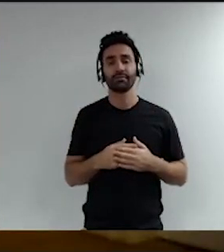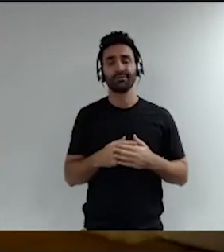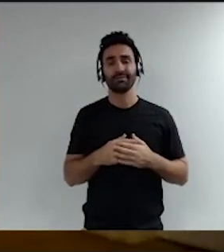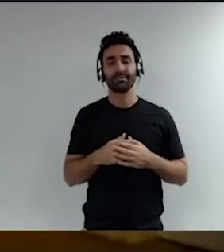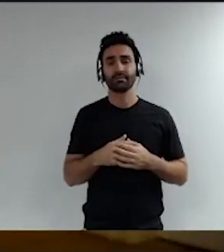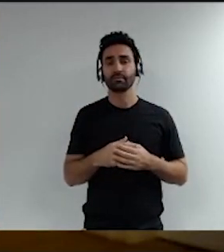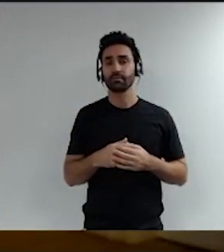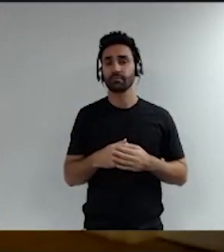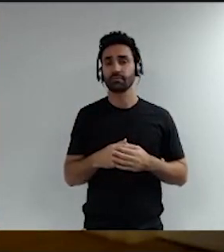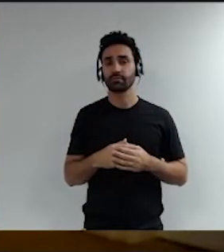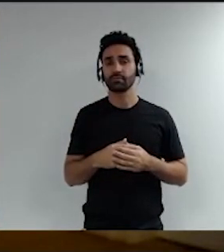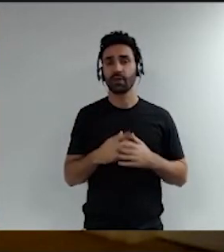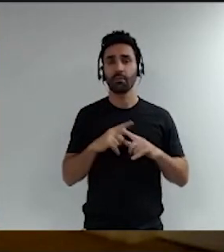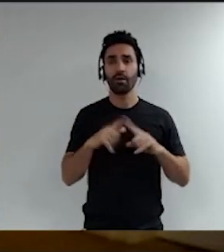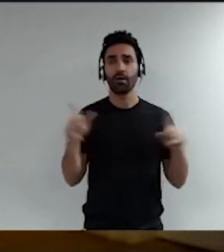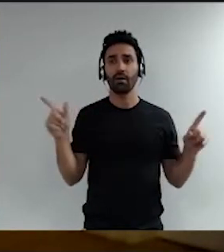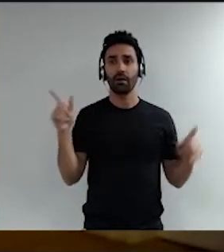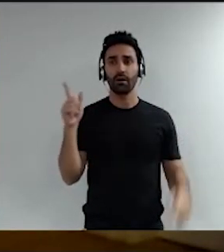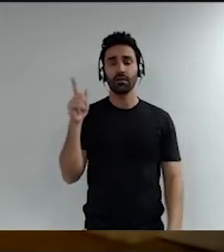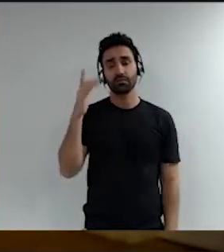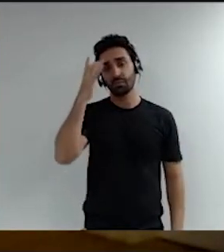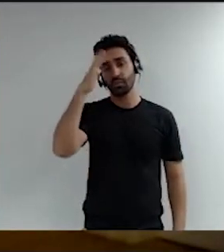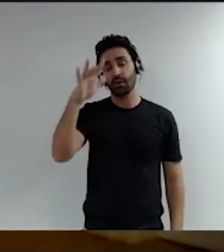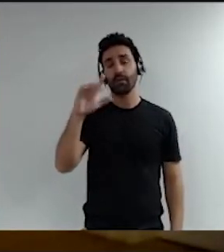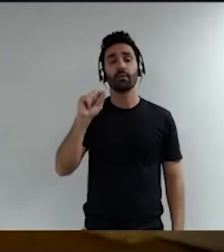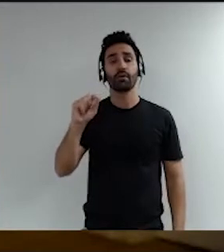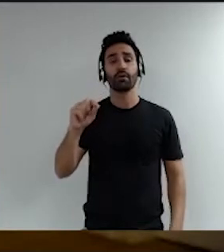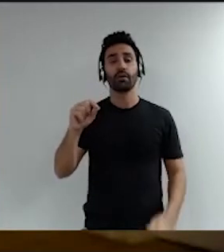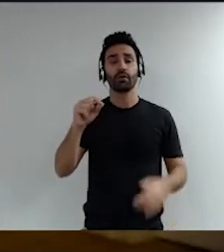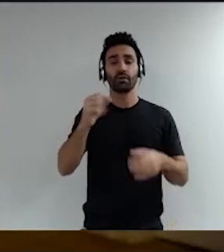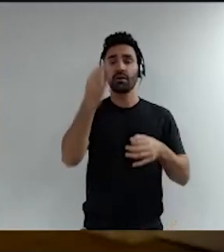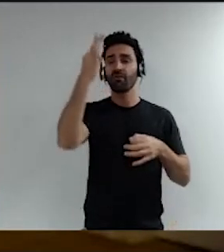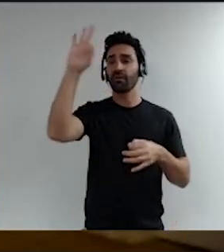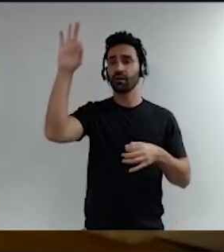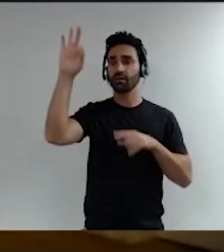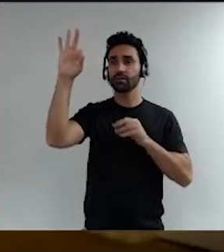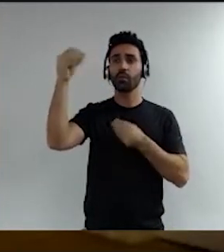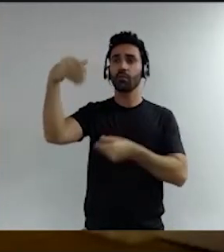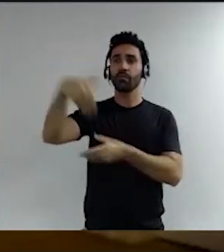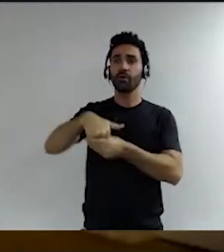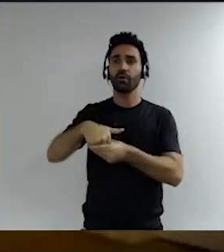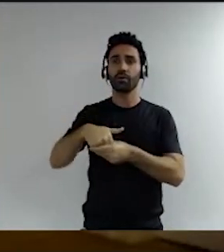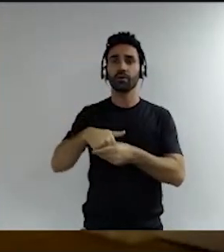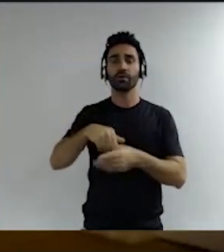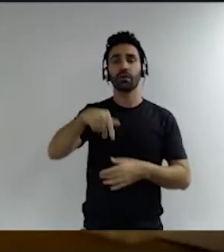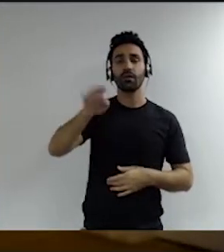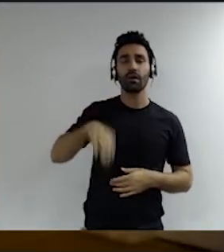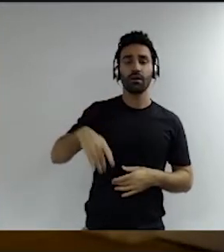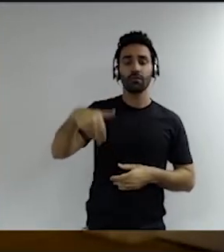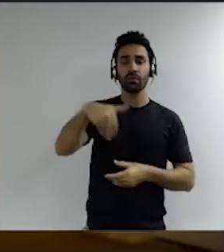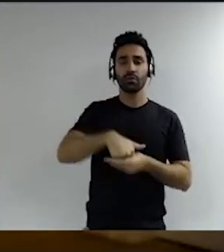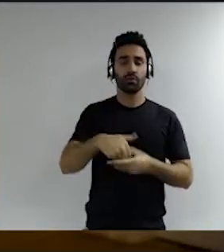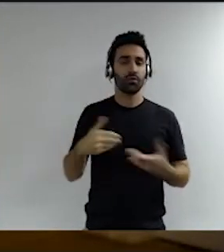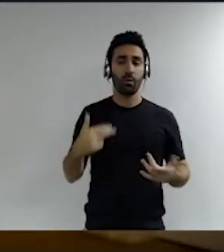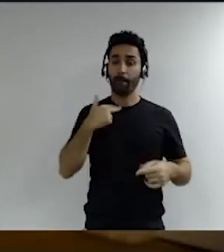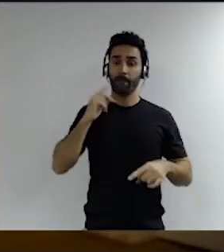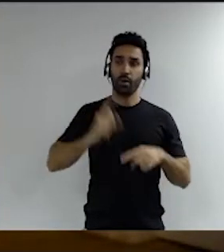acordo. E ninguém sabe, na França, quem votou e como votou, porque lá é proibido dizer como o juiz